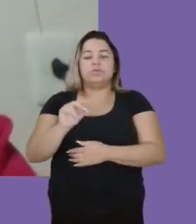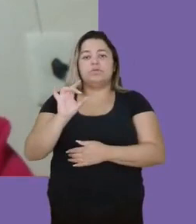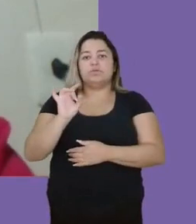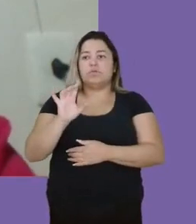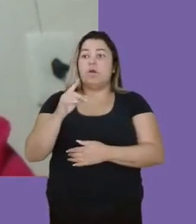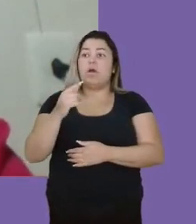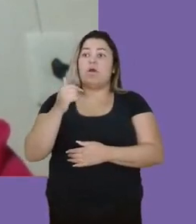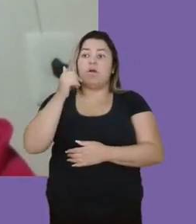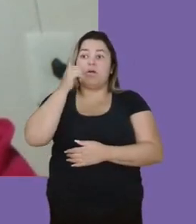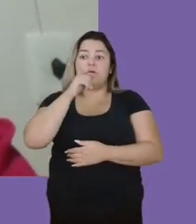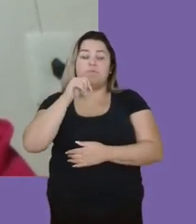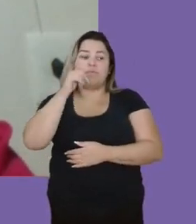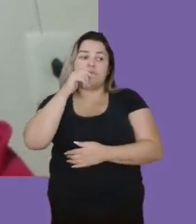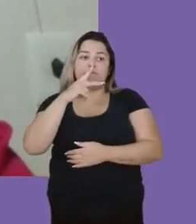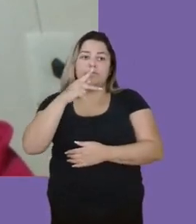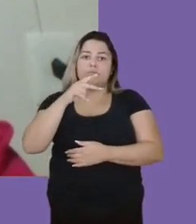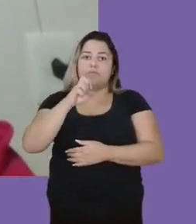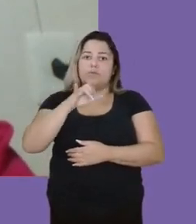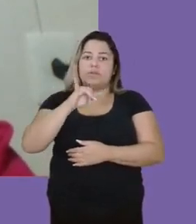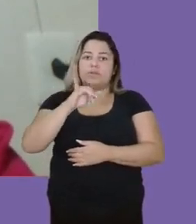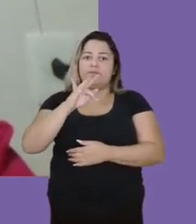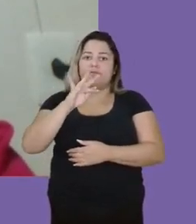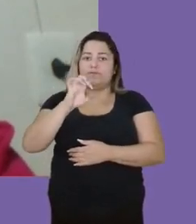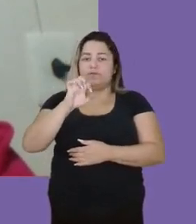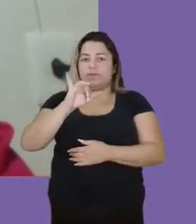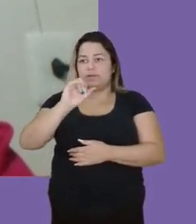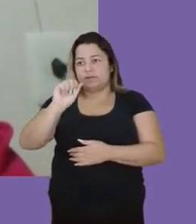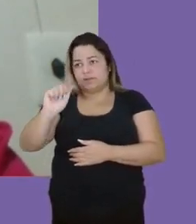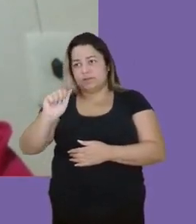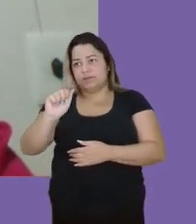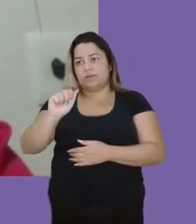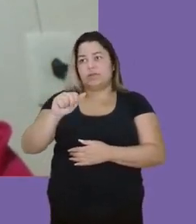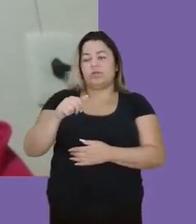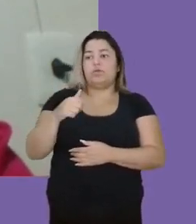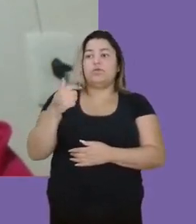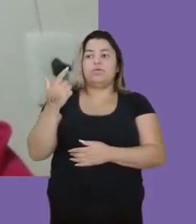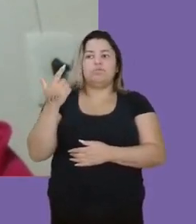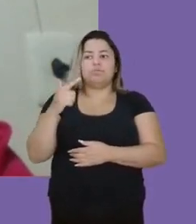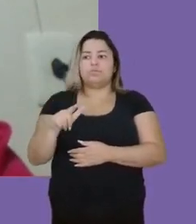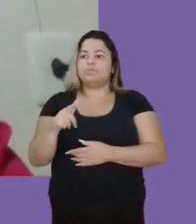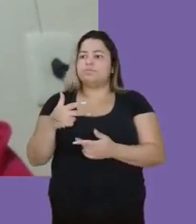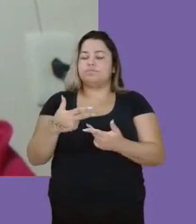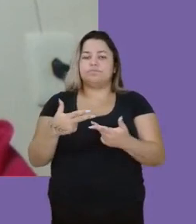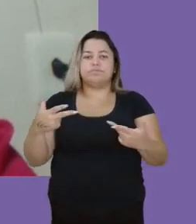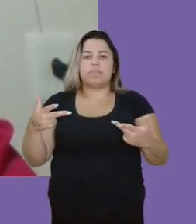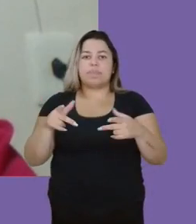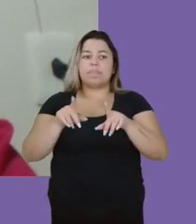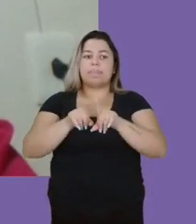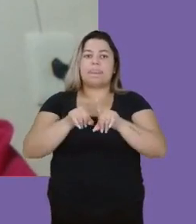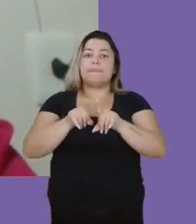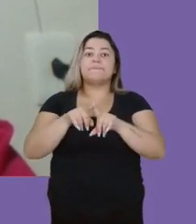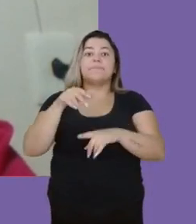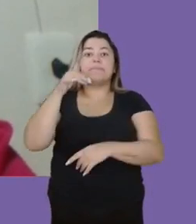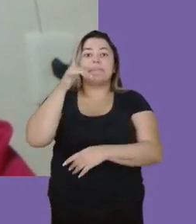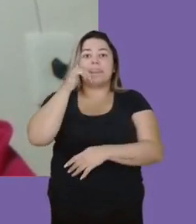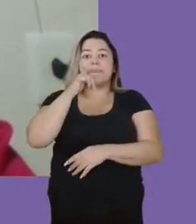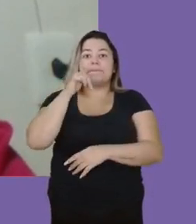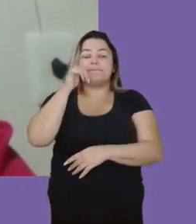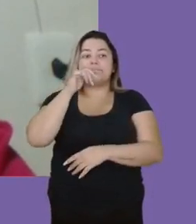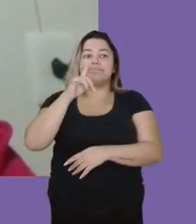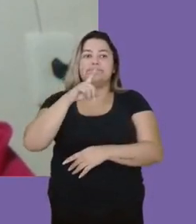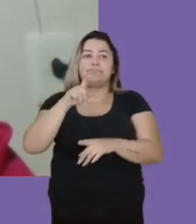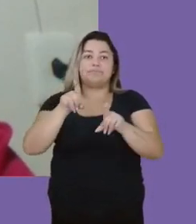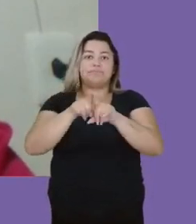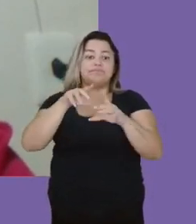mulheres que estão nas periferias, mas também aquelas de classe médias, ou mesmo, né, o conjunto total das mulheres existentes